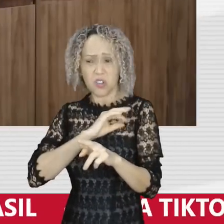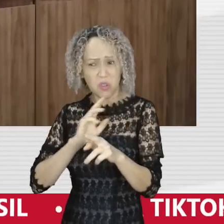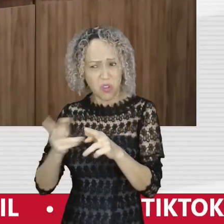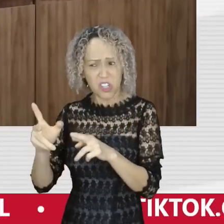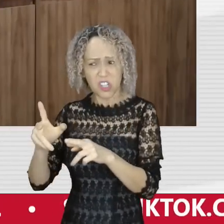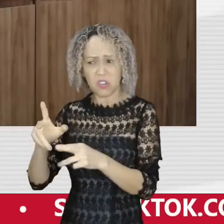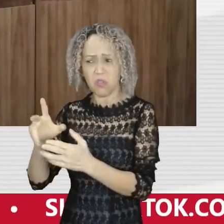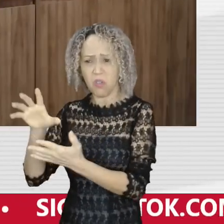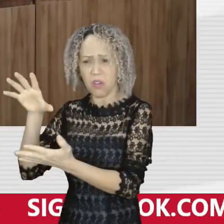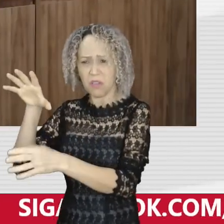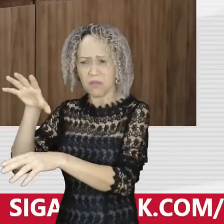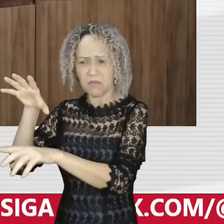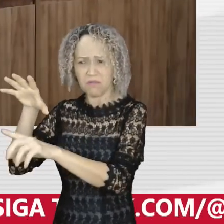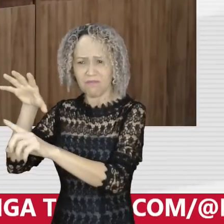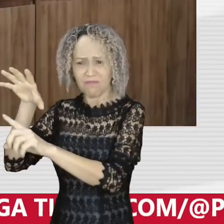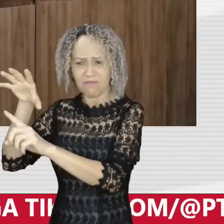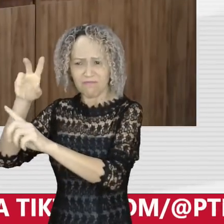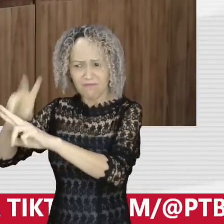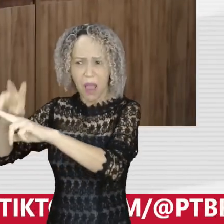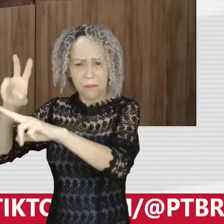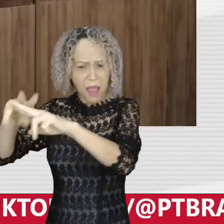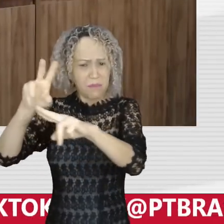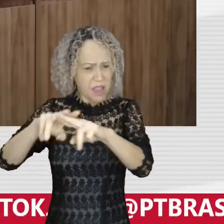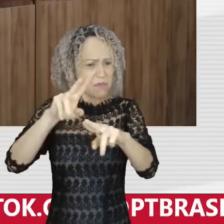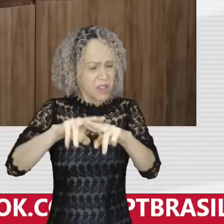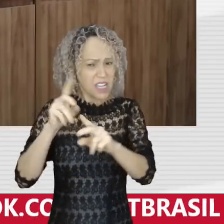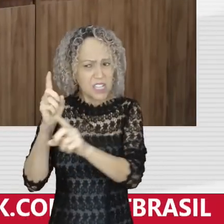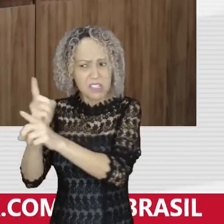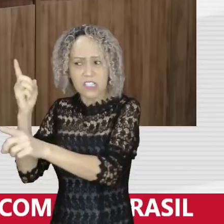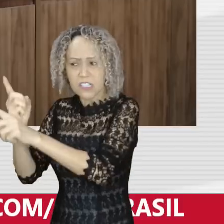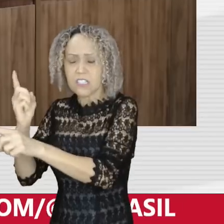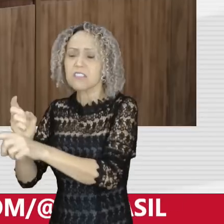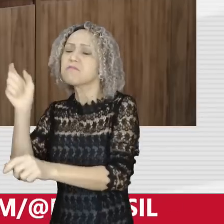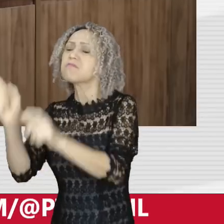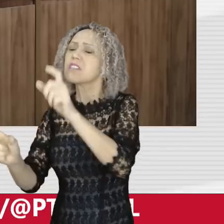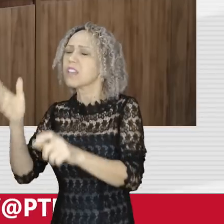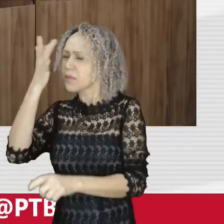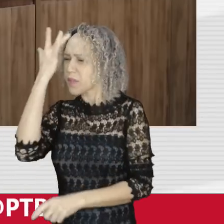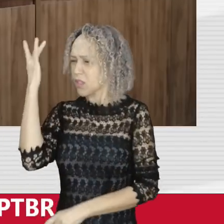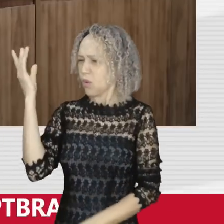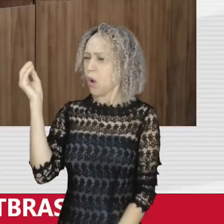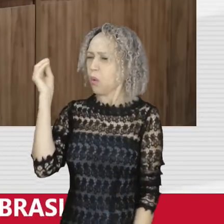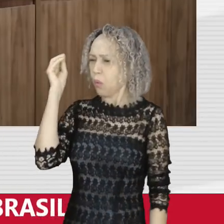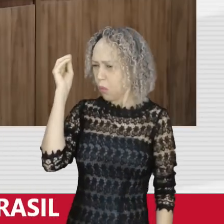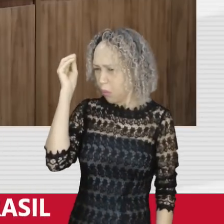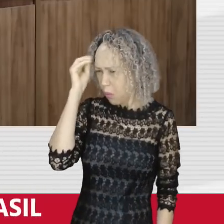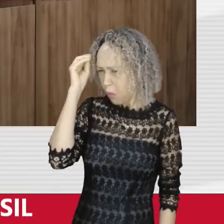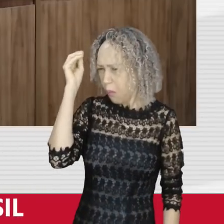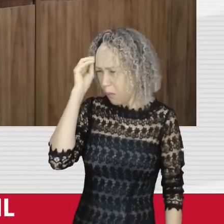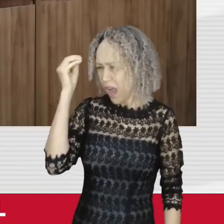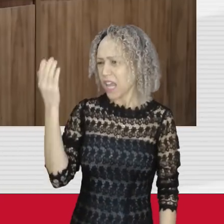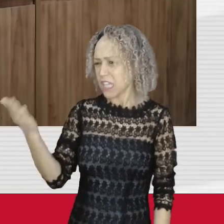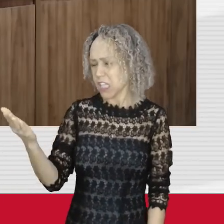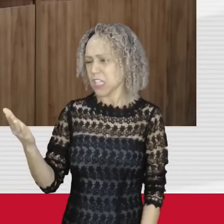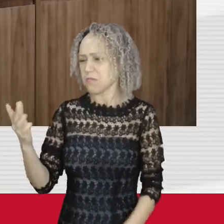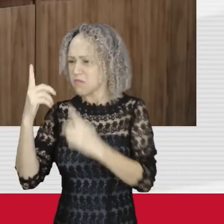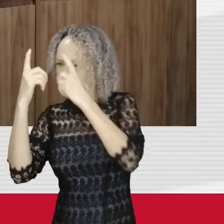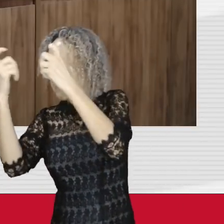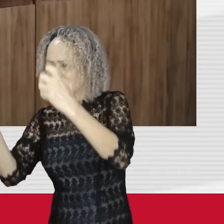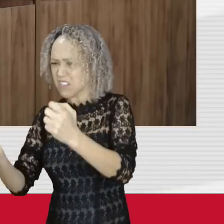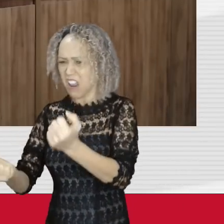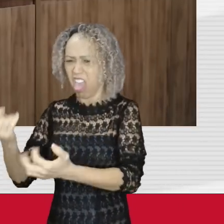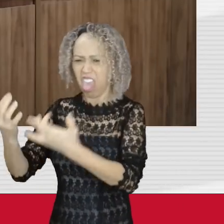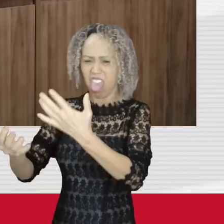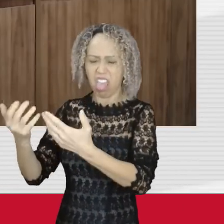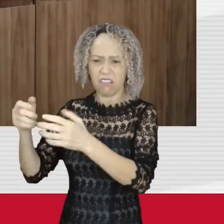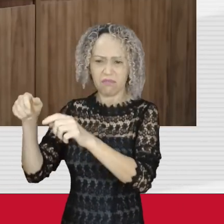Exatamente. Eu queria perguntar para você se não é assim uma coisa estranha que a gente tem que ter esperado, né?